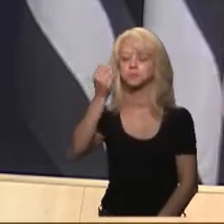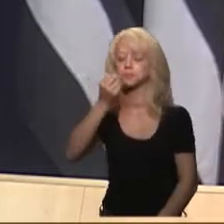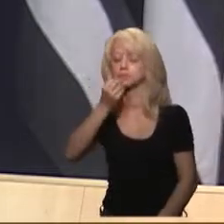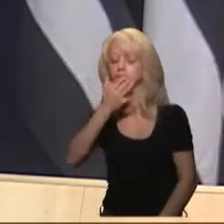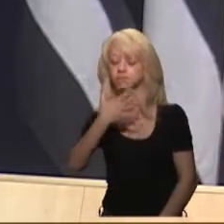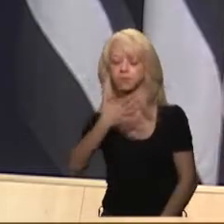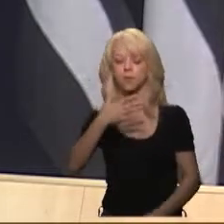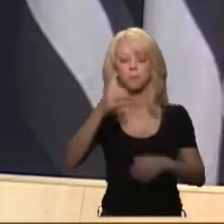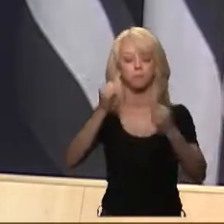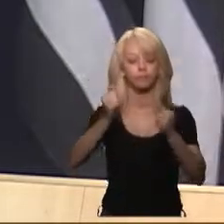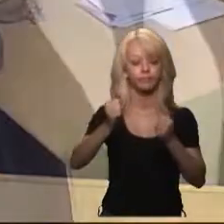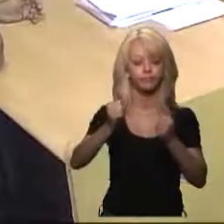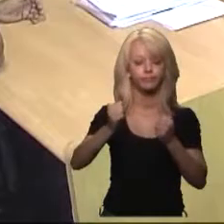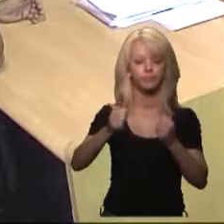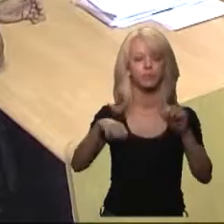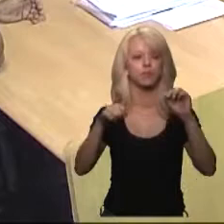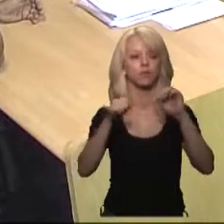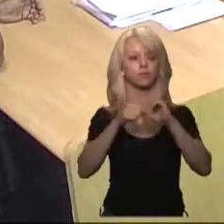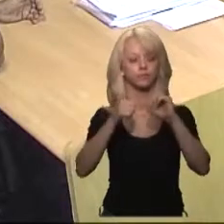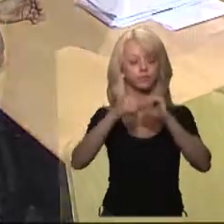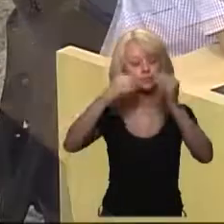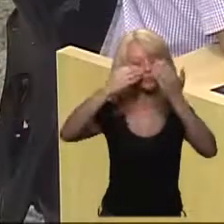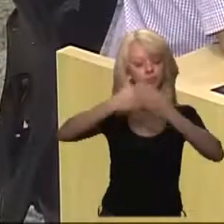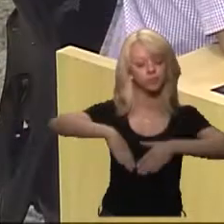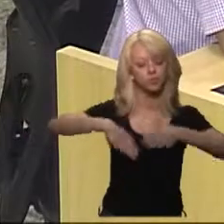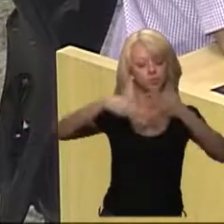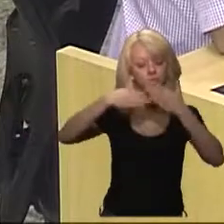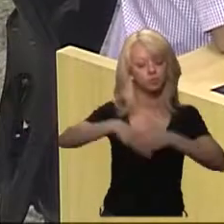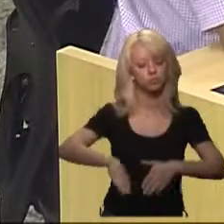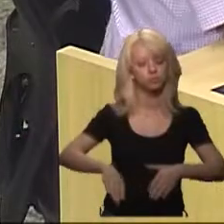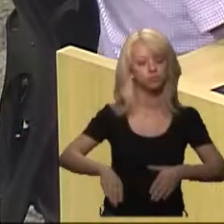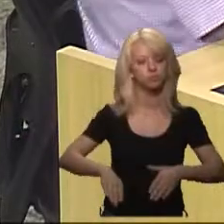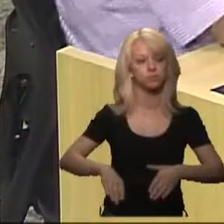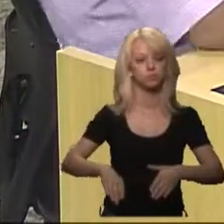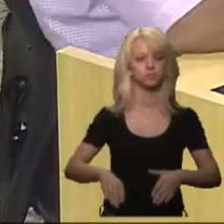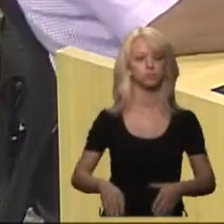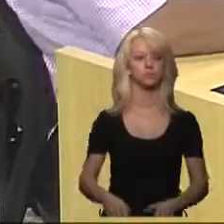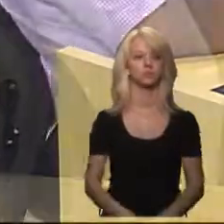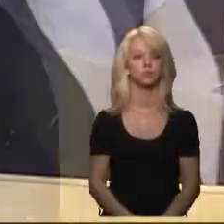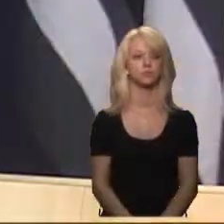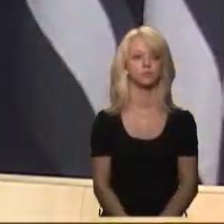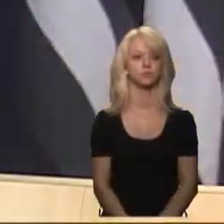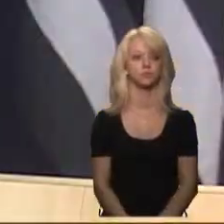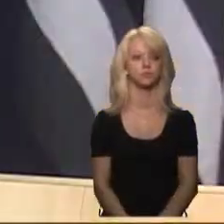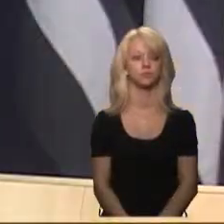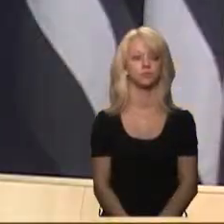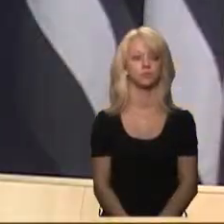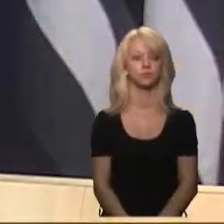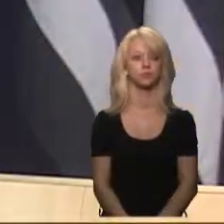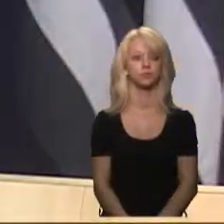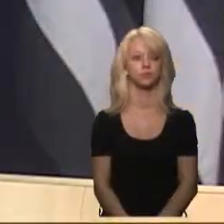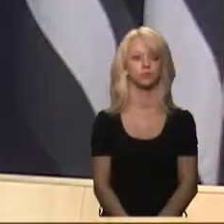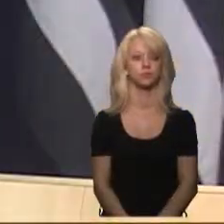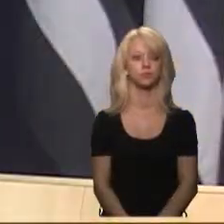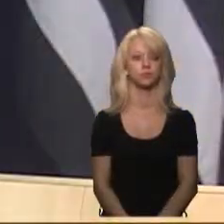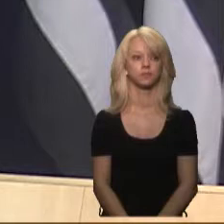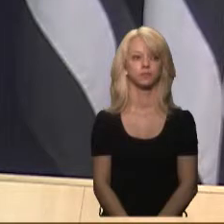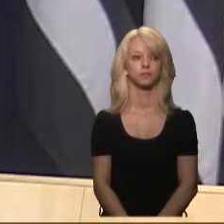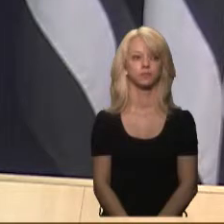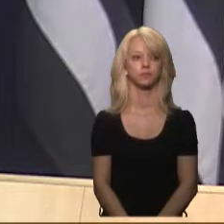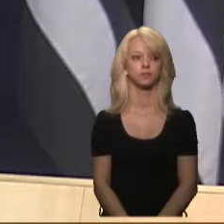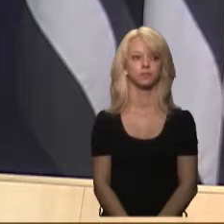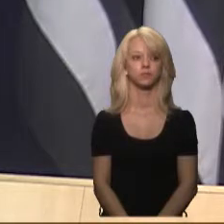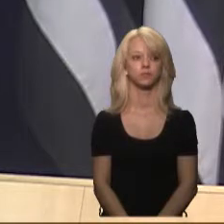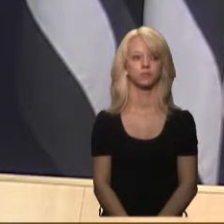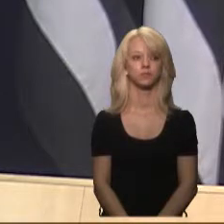falei uma grande parte. Não é uma minoria, é uma grande parte. Vereador, eu acho que a gente, nessa terminologia, a gente não é